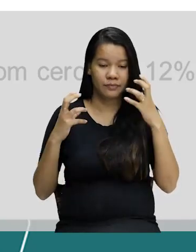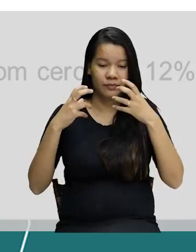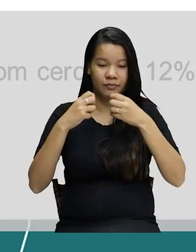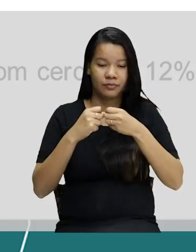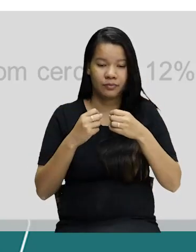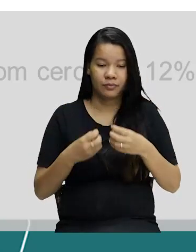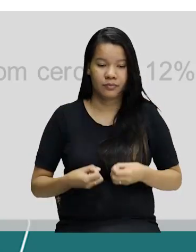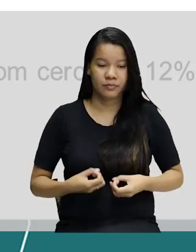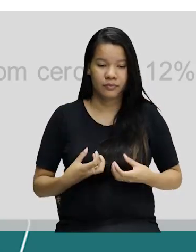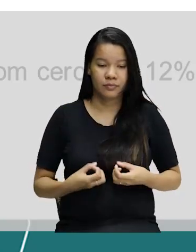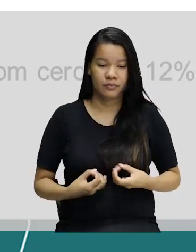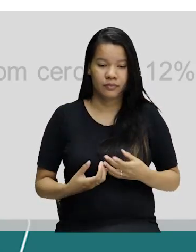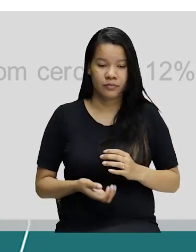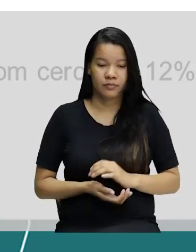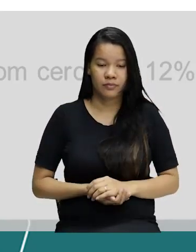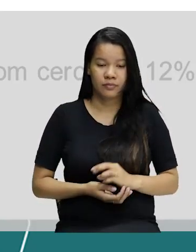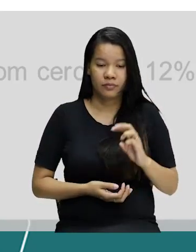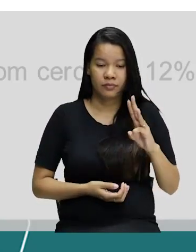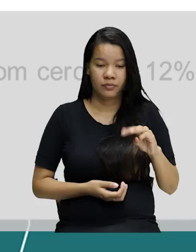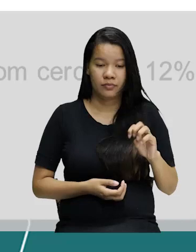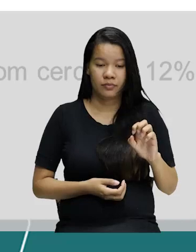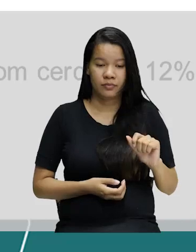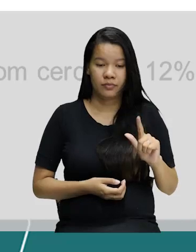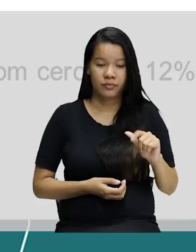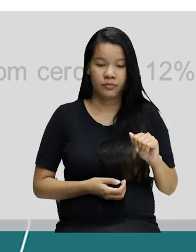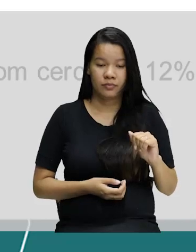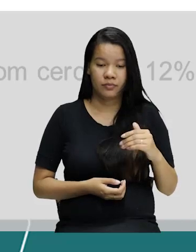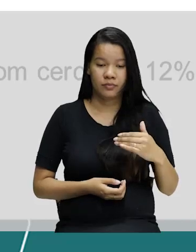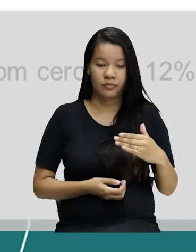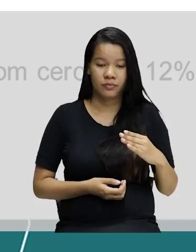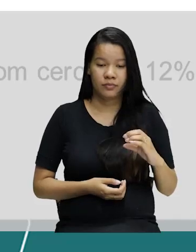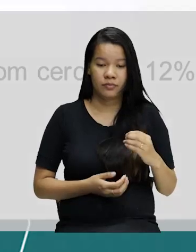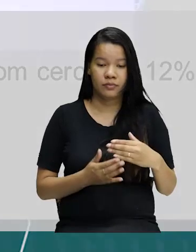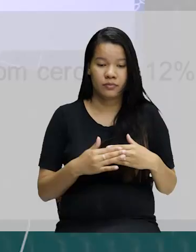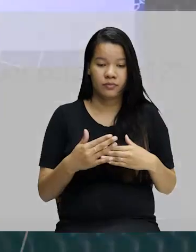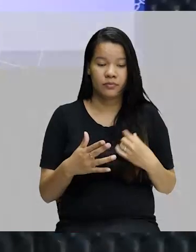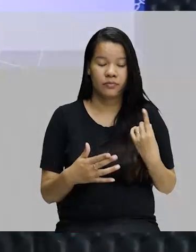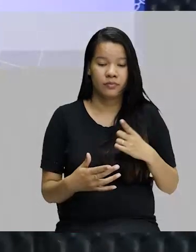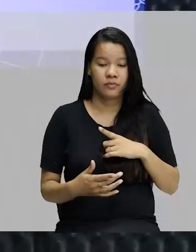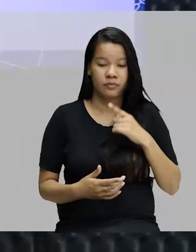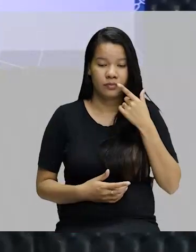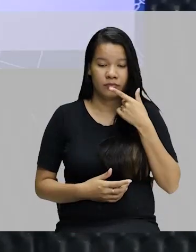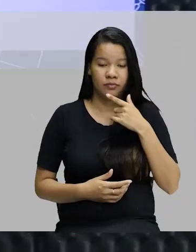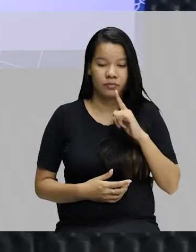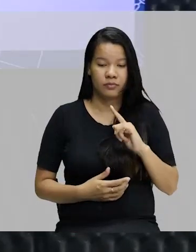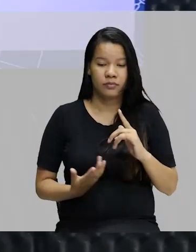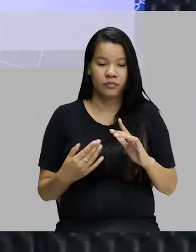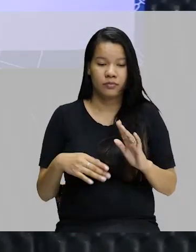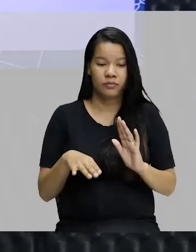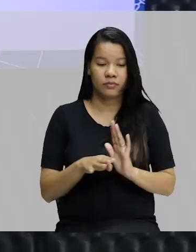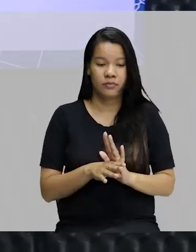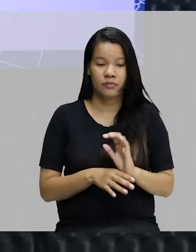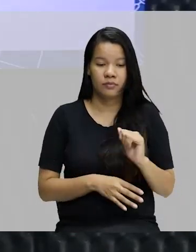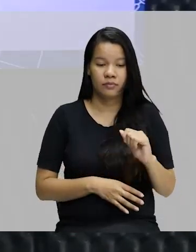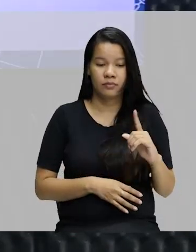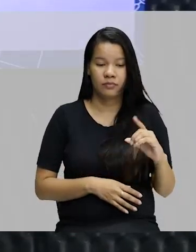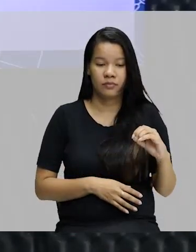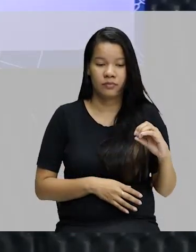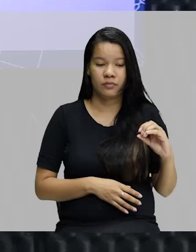certo, o melaço. Né? E a partir desse melaço a gente consegue chegar ao álcool, né? Chegar